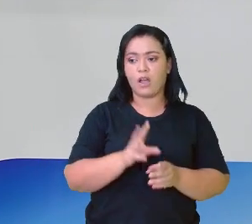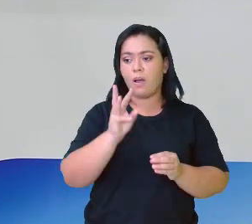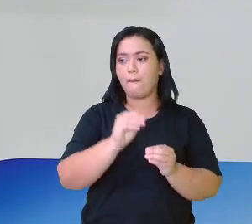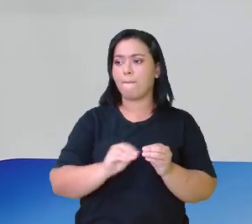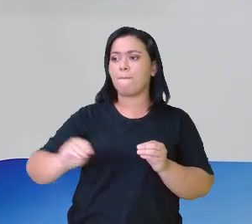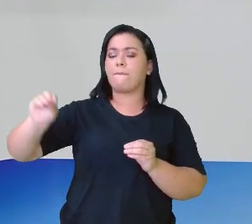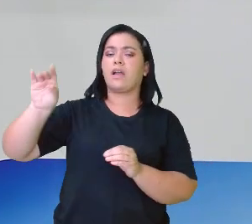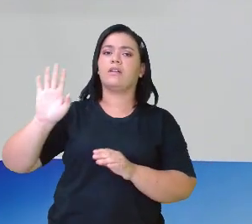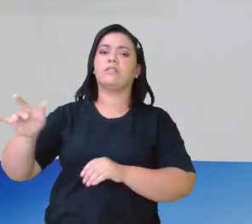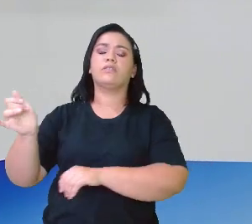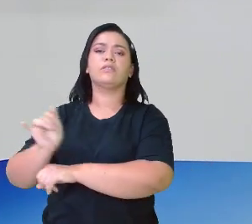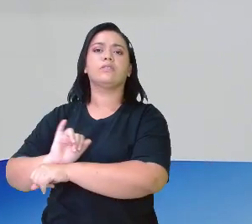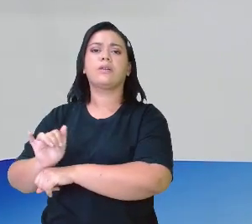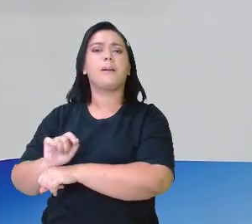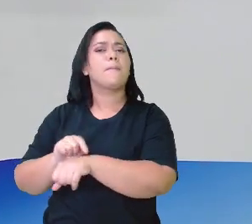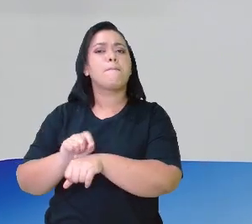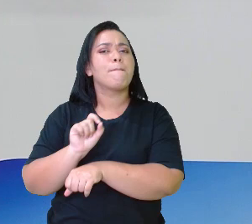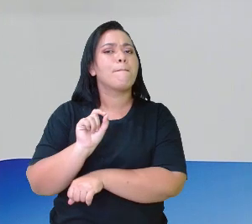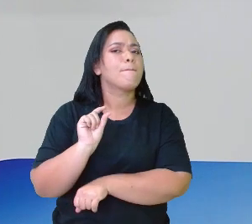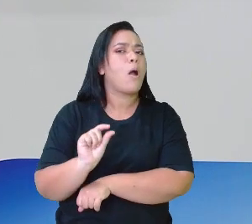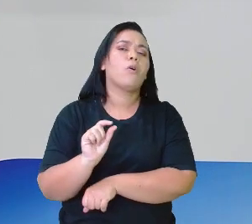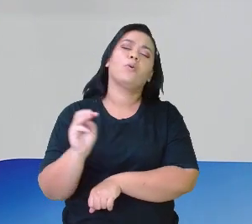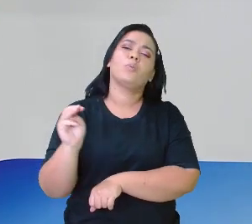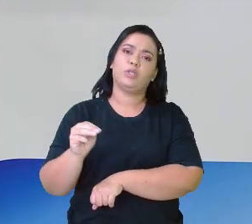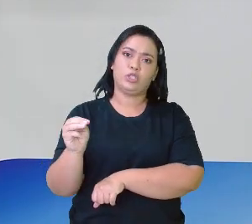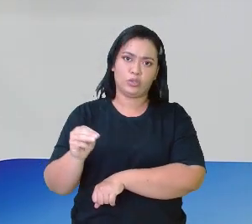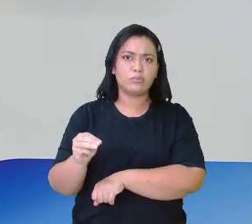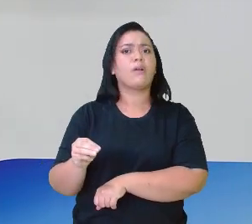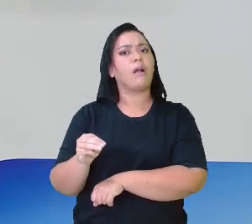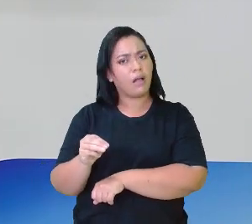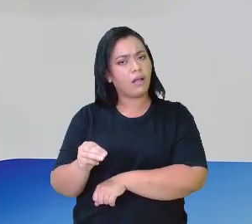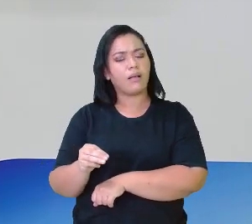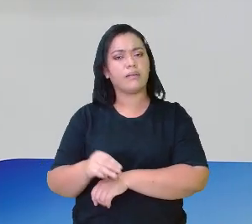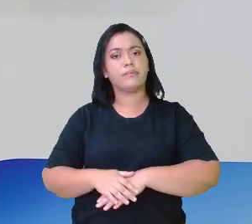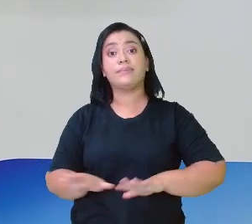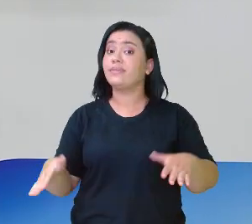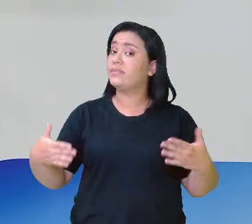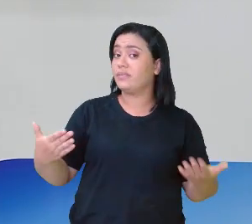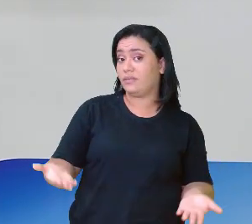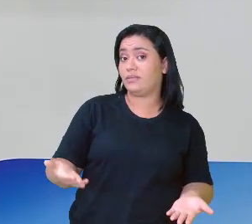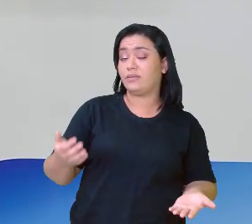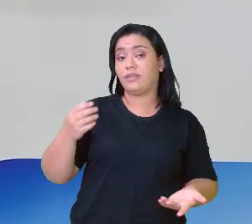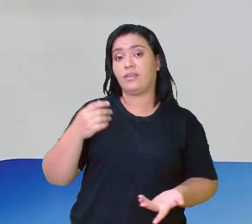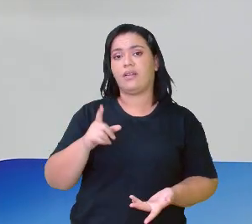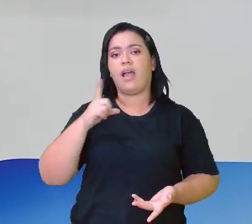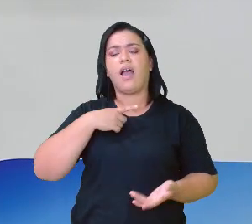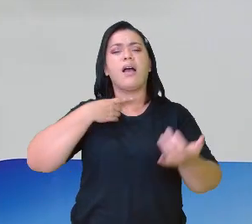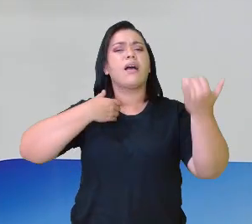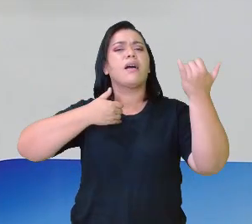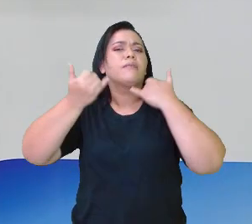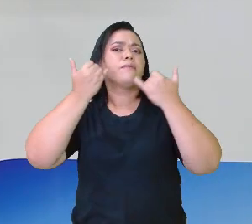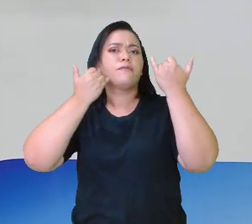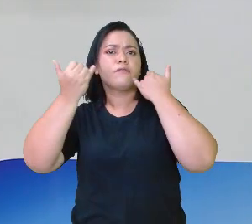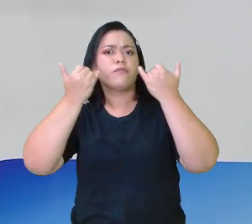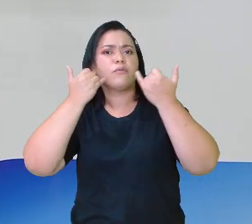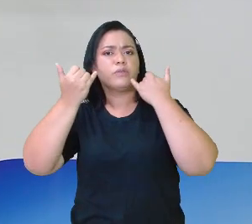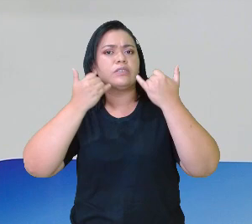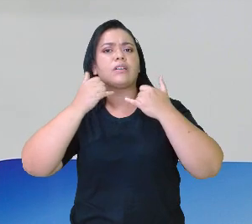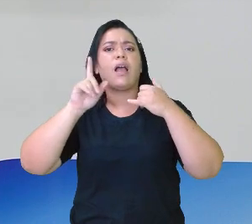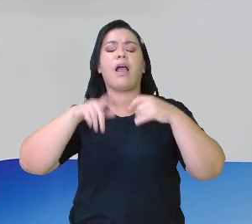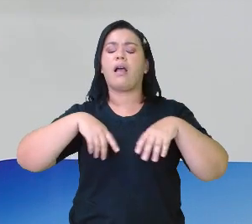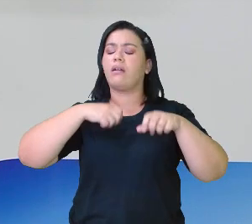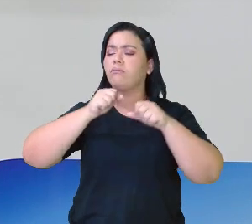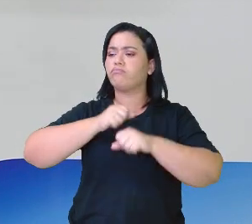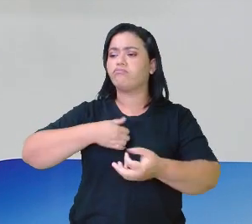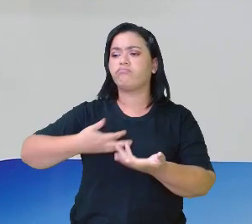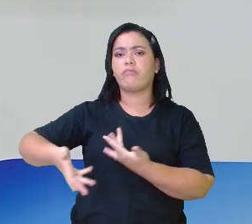ser publicada em minutos lá no canal. Ou seja, informação que está em fluxo